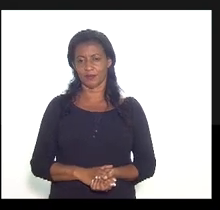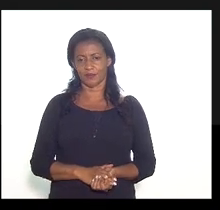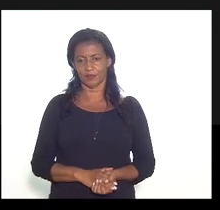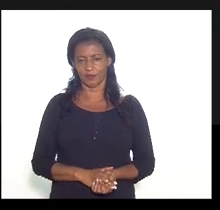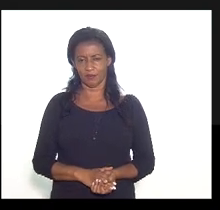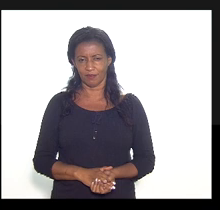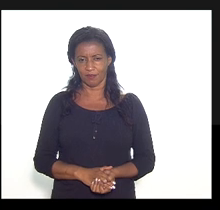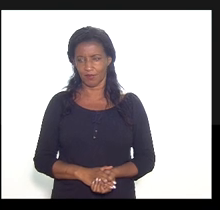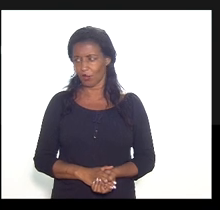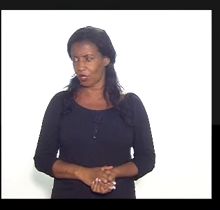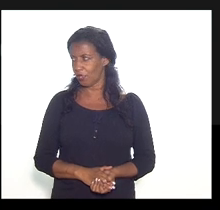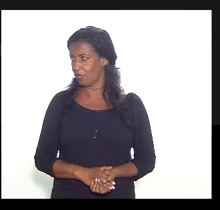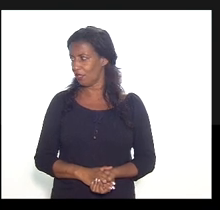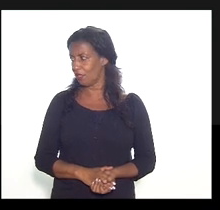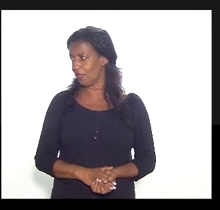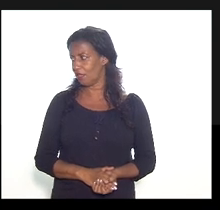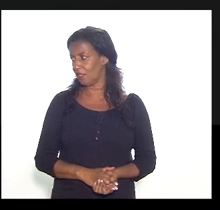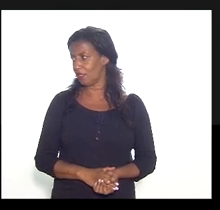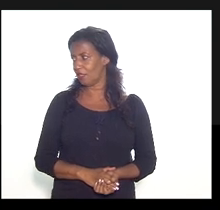Está sem som, deputado Luiz Paulo.